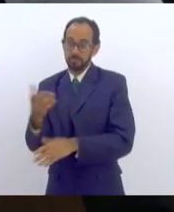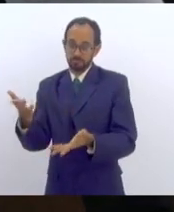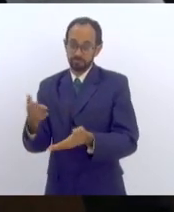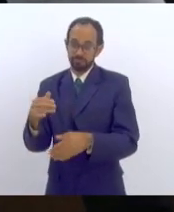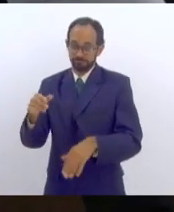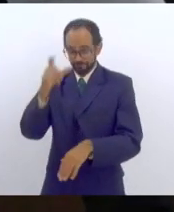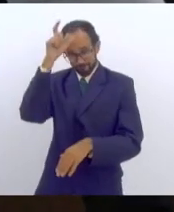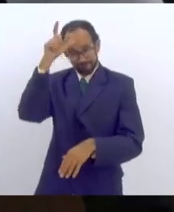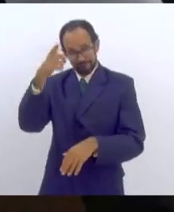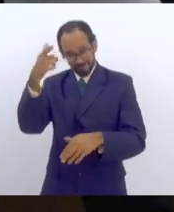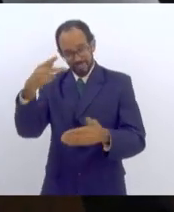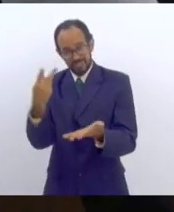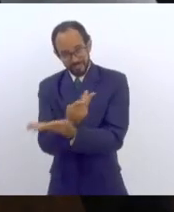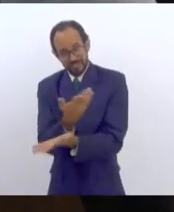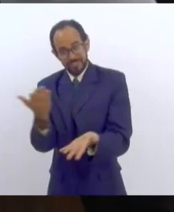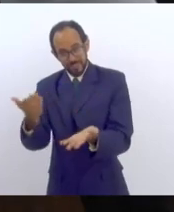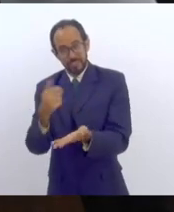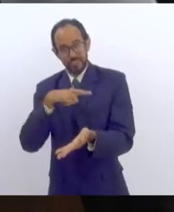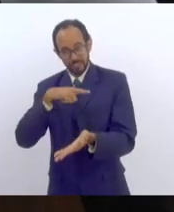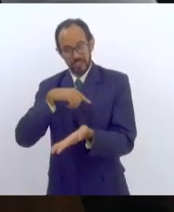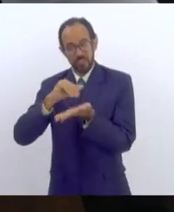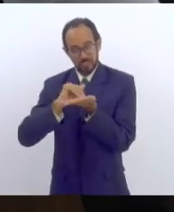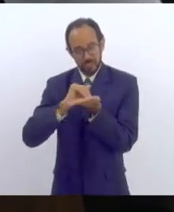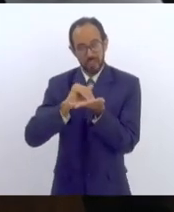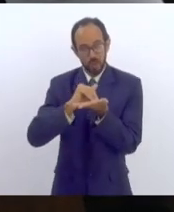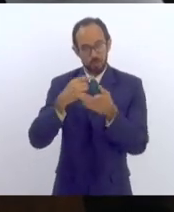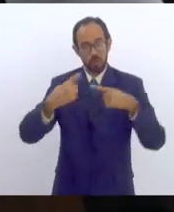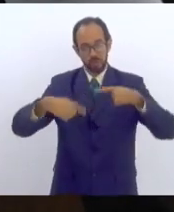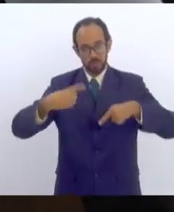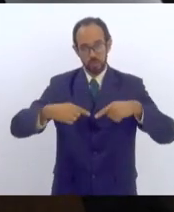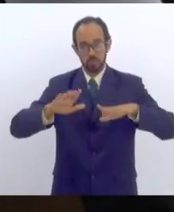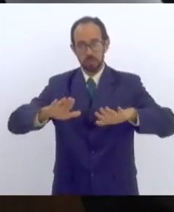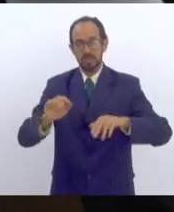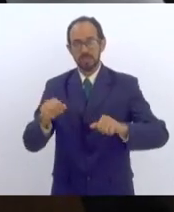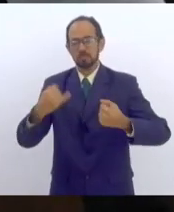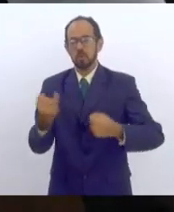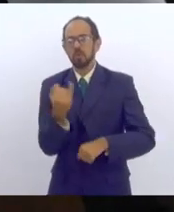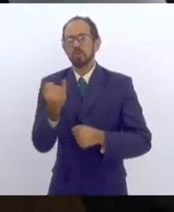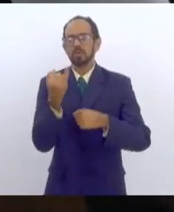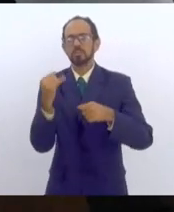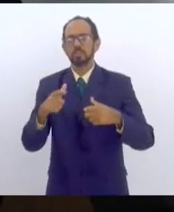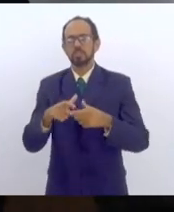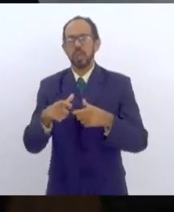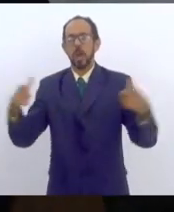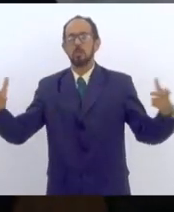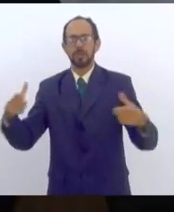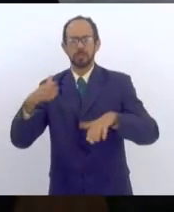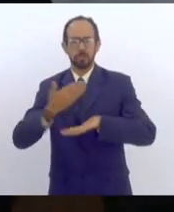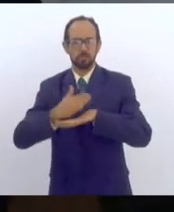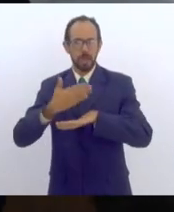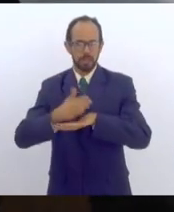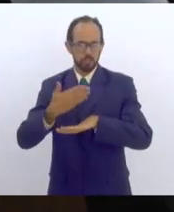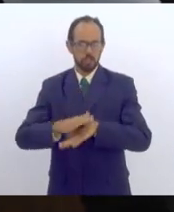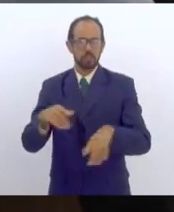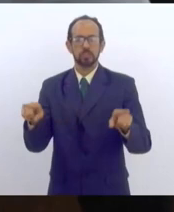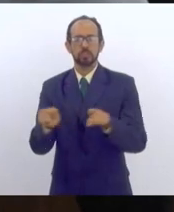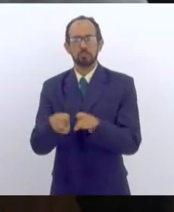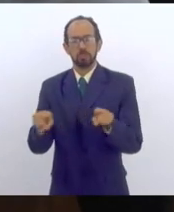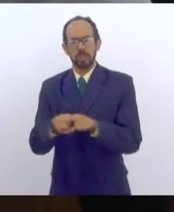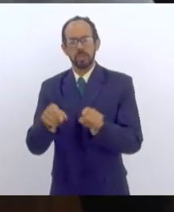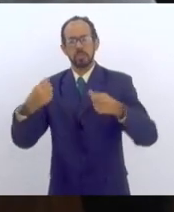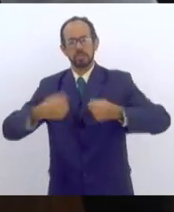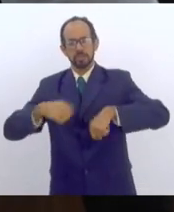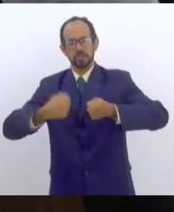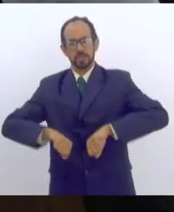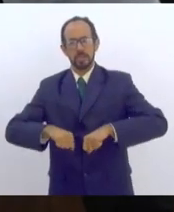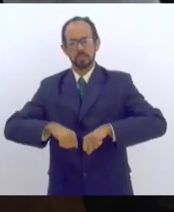é fundamental o estímulo dessa prática. É preciso que a gente amplie essa prática, amplie a necessidade da